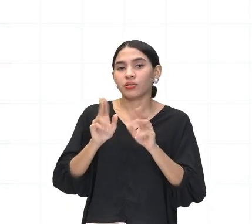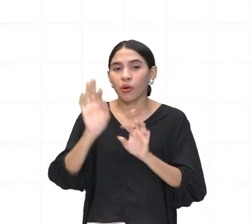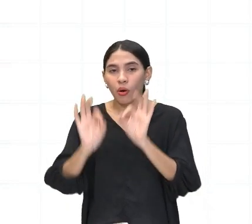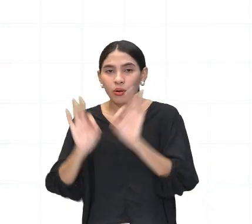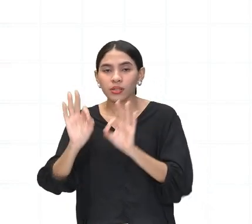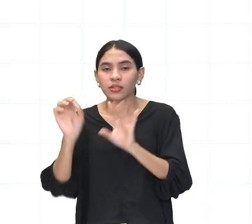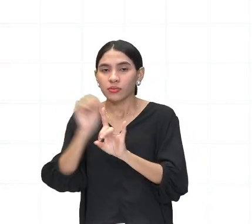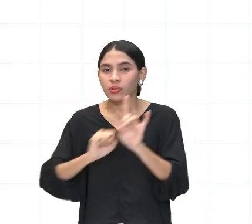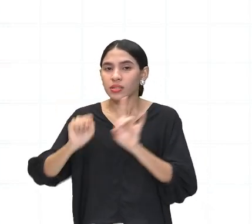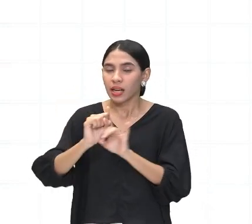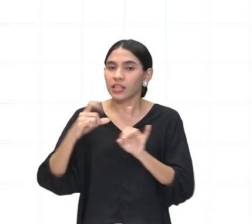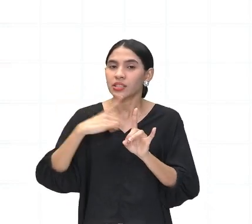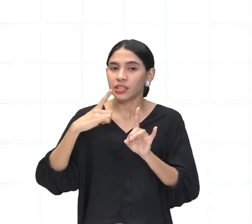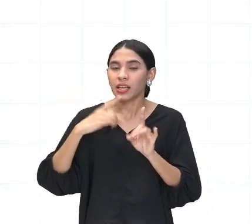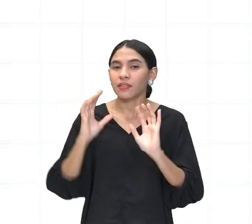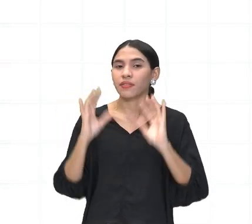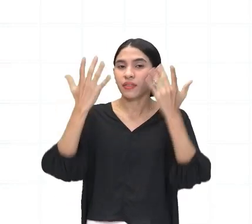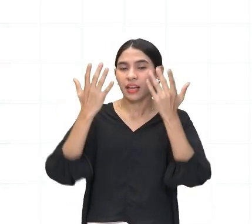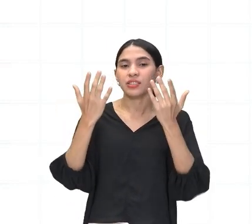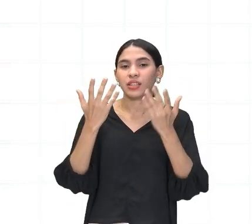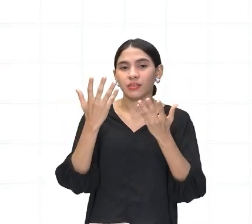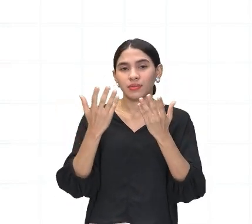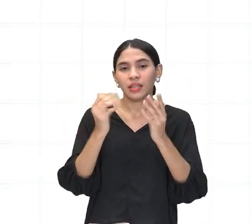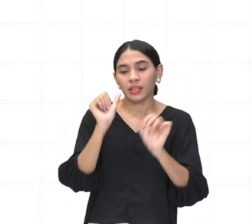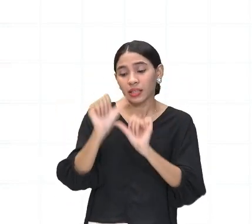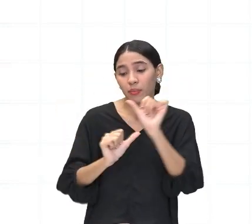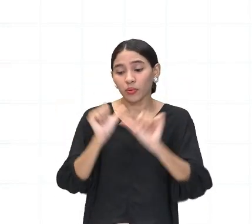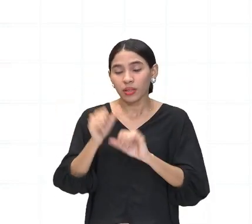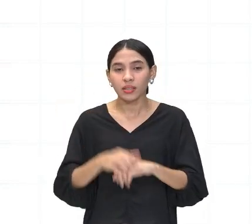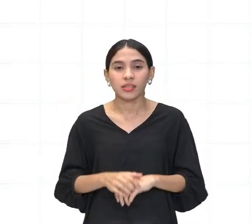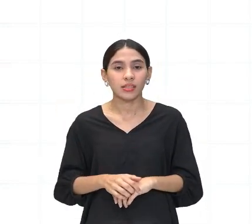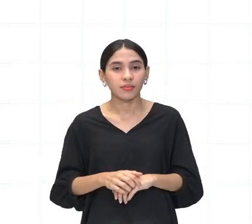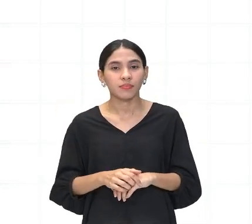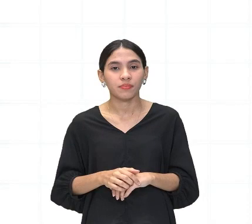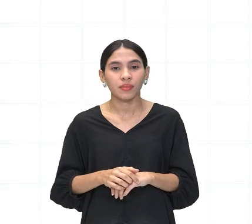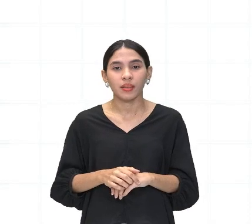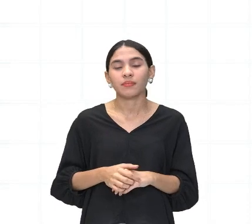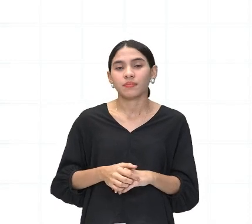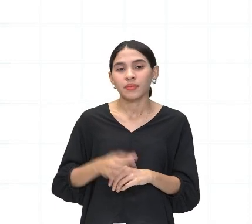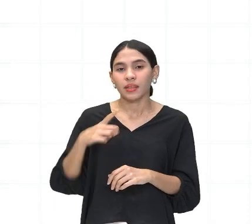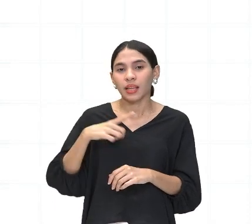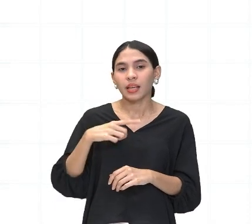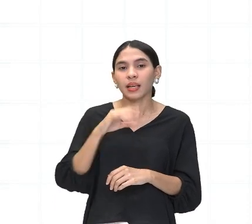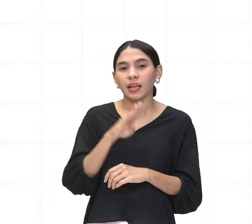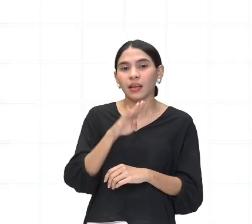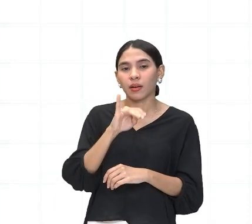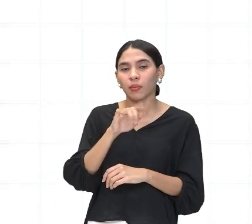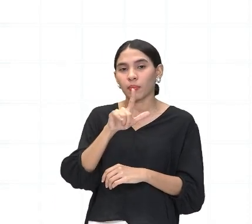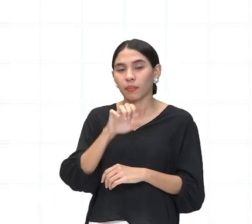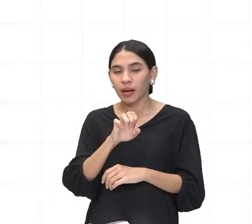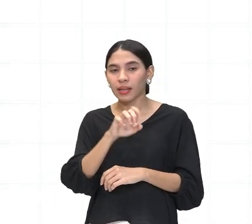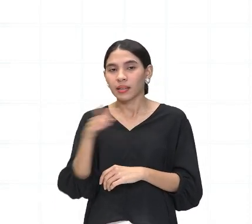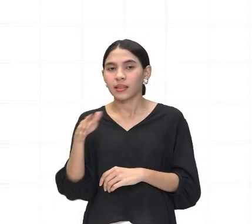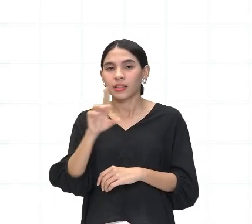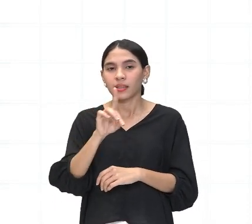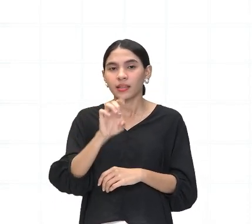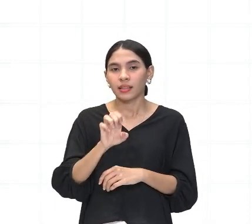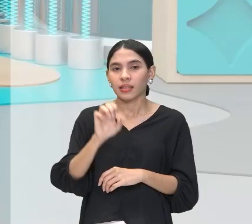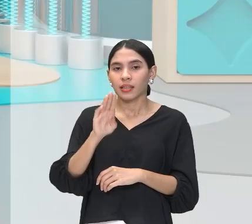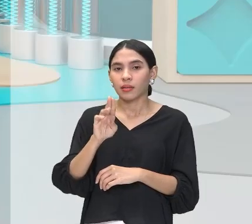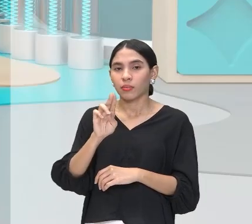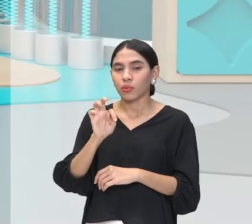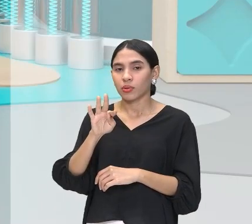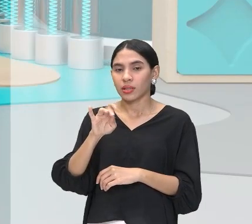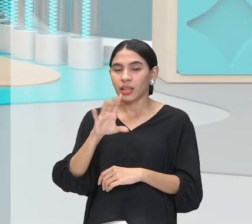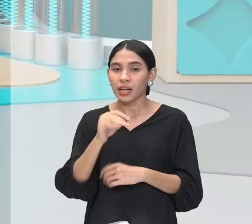os seus rituais de passagem, né? Temos a menina que faz o baile de debutante, não é? Temos ali o menino que, de repente, com um